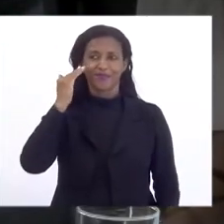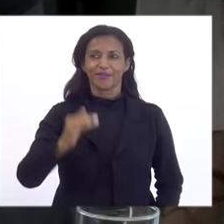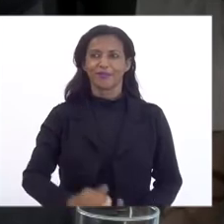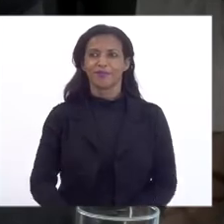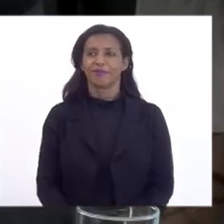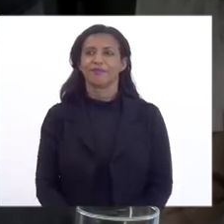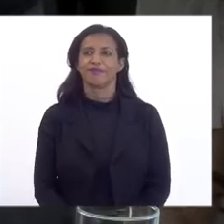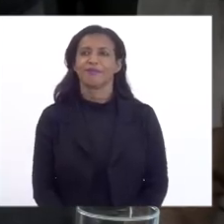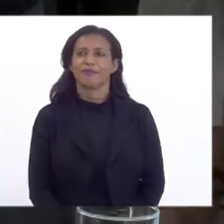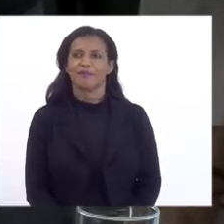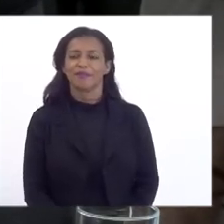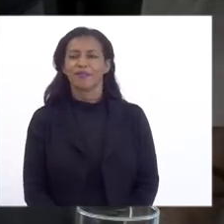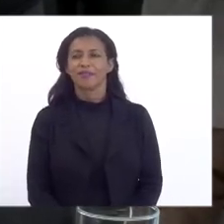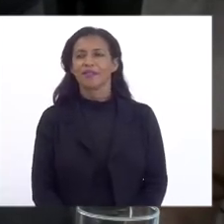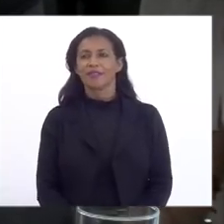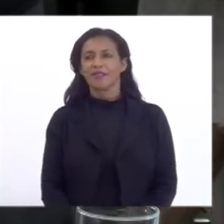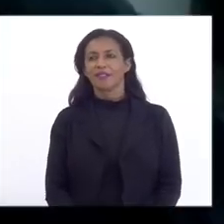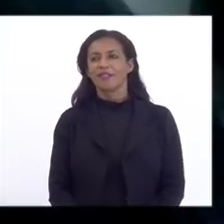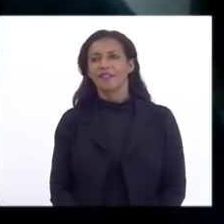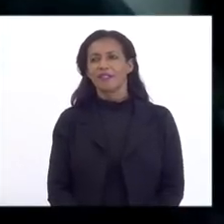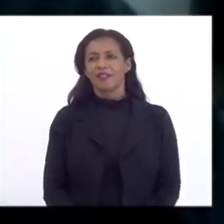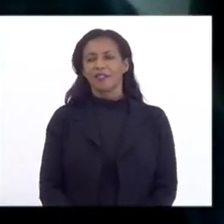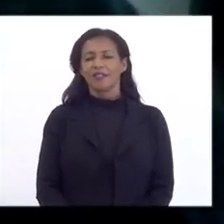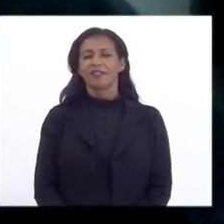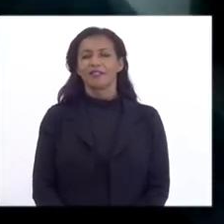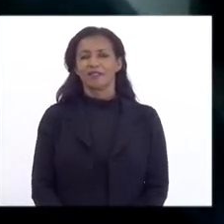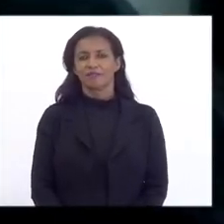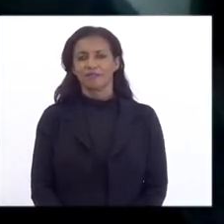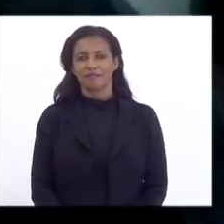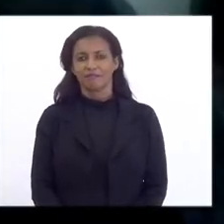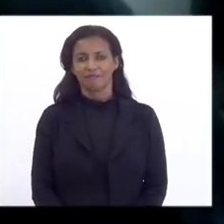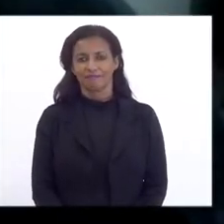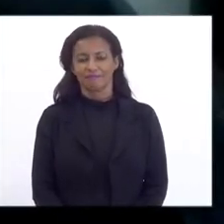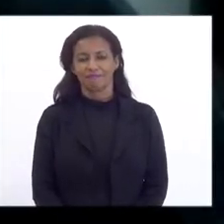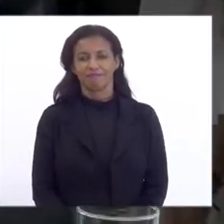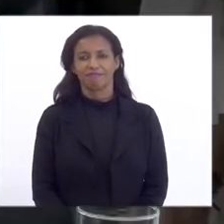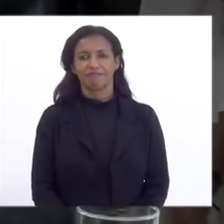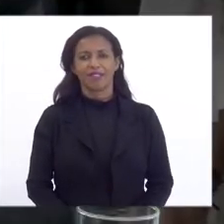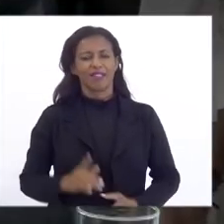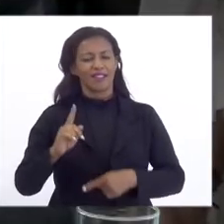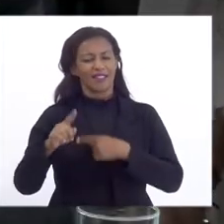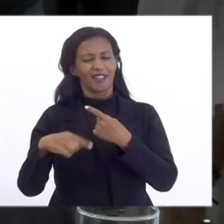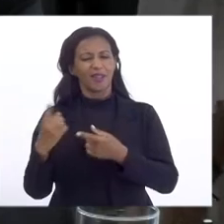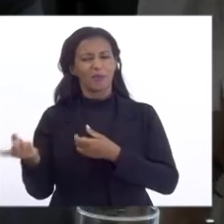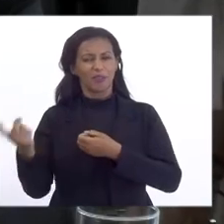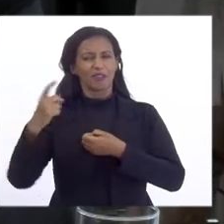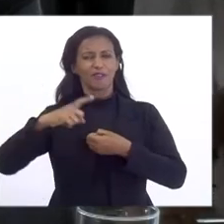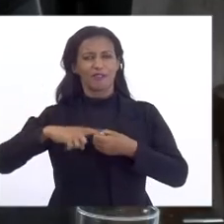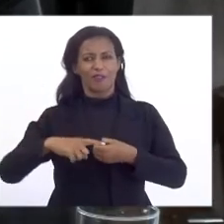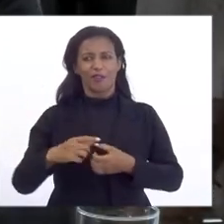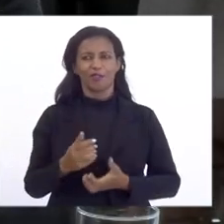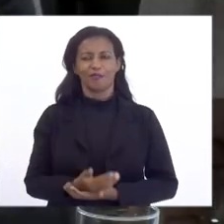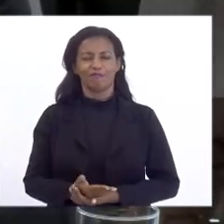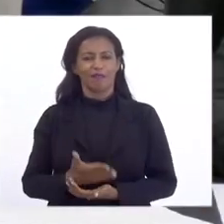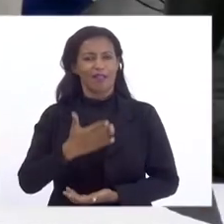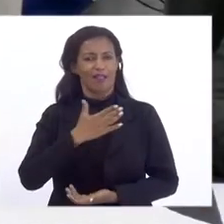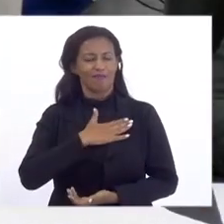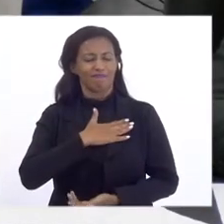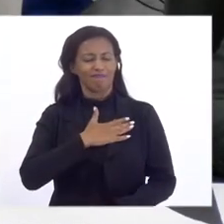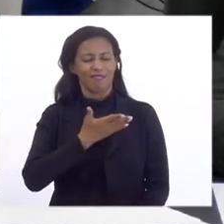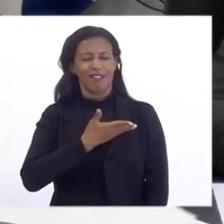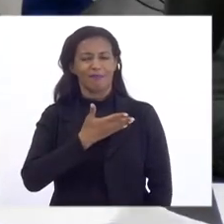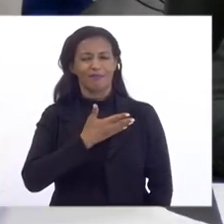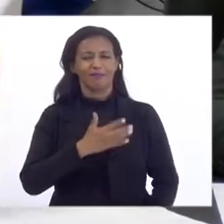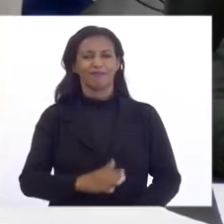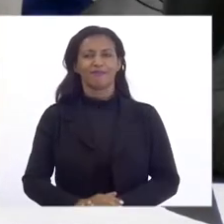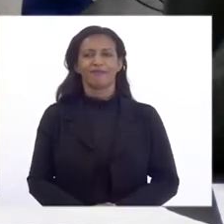Palmares. Saudoso Gilberto Palmares. Que daqui a pouco volta. Queridíssimo amigo, hein? Queridíssimo amigo. Está